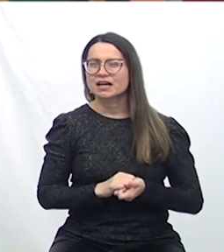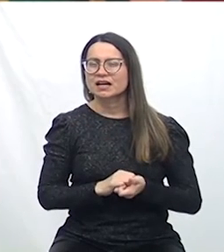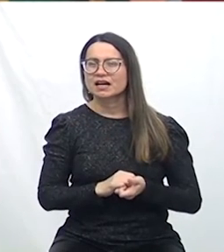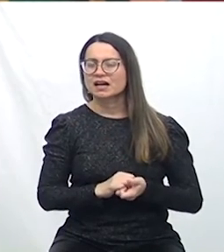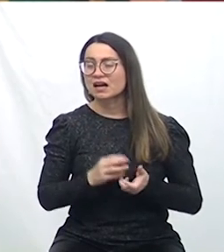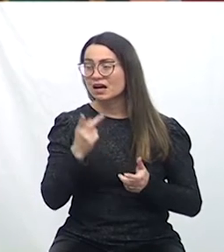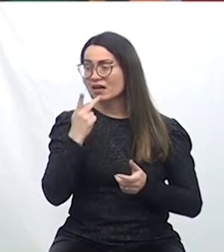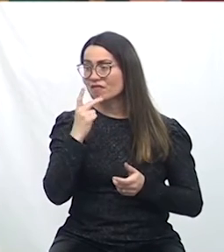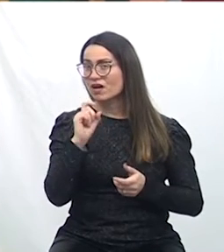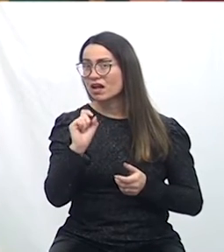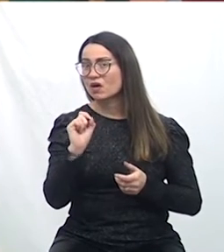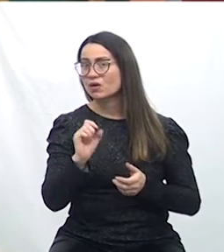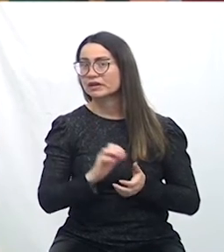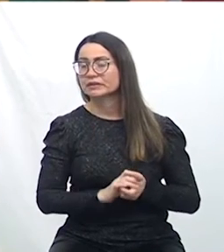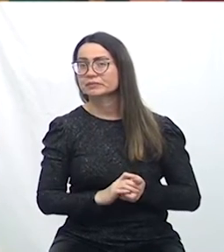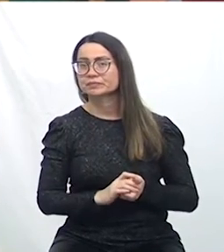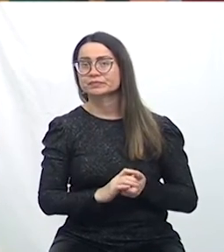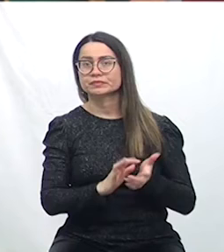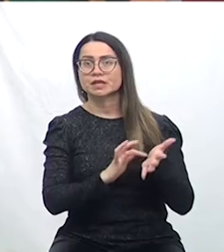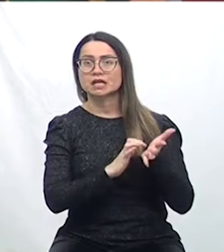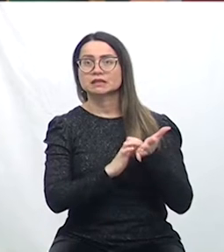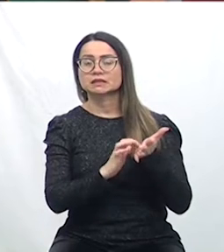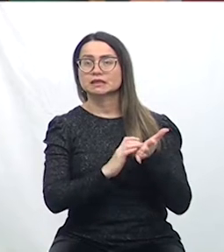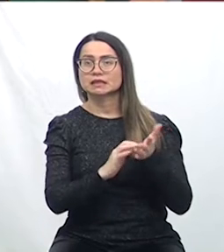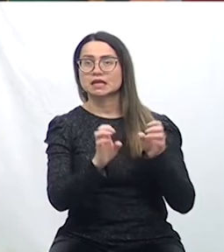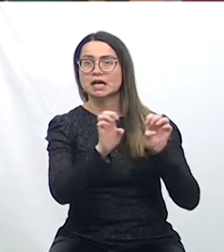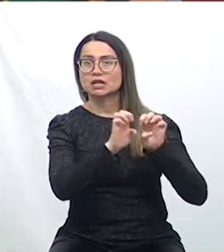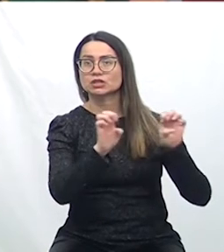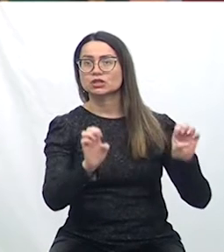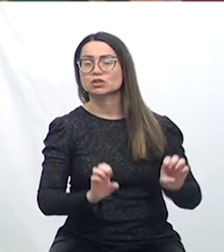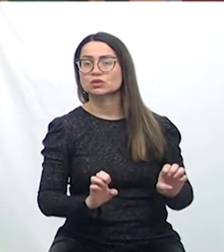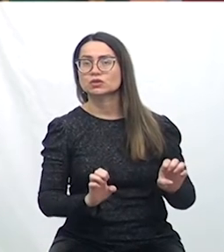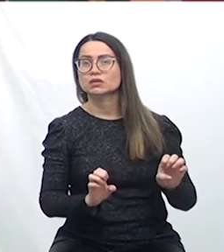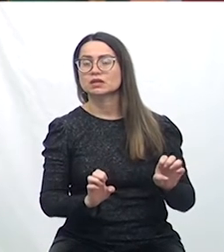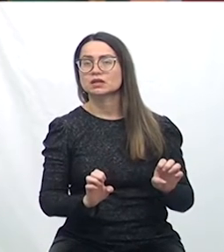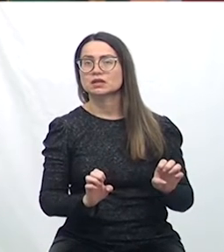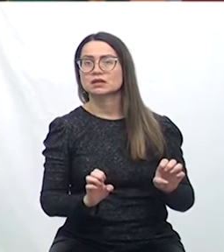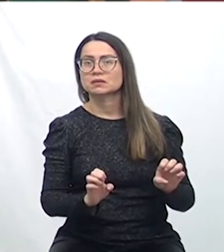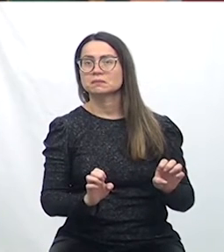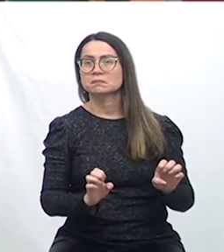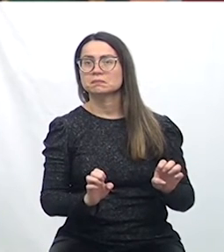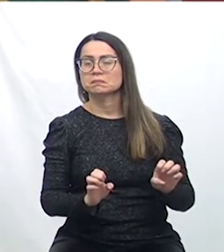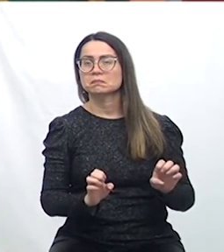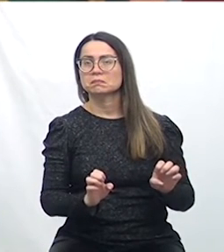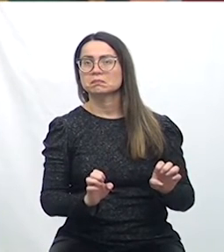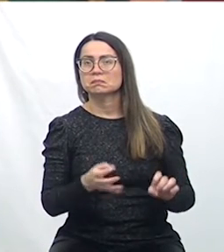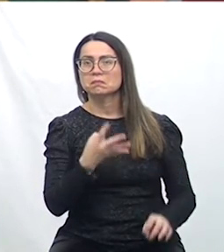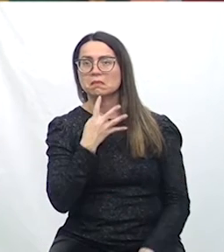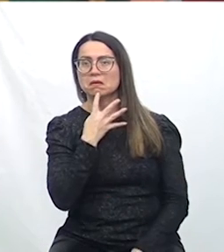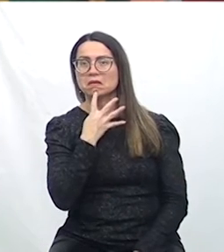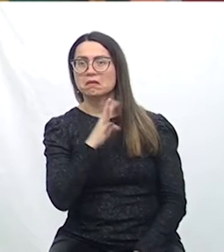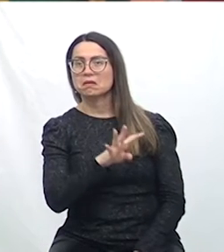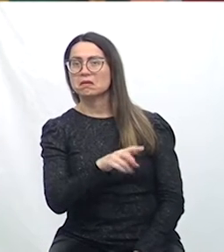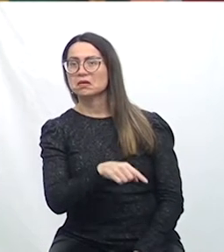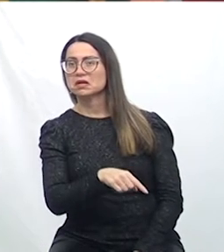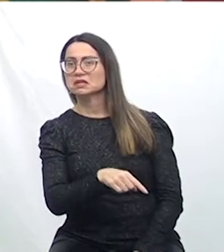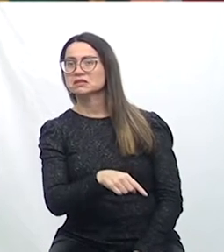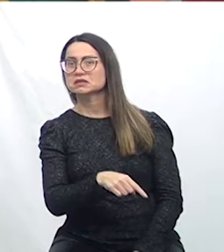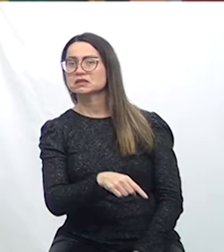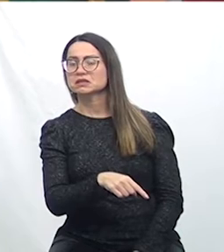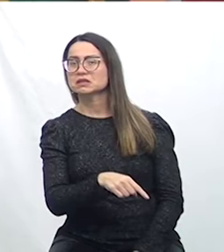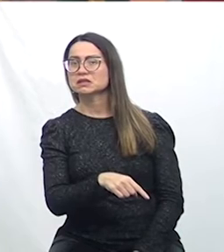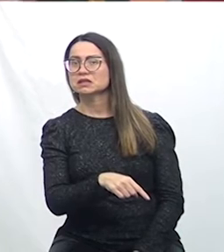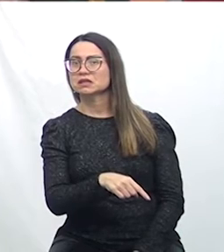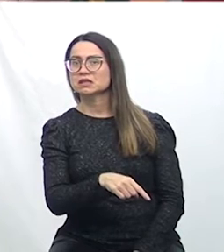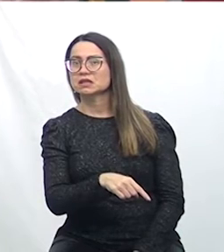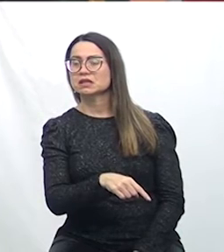o seguinte: a Secretaria de Infraestrutura não reconhece os convênios que foram feitos pelo Plano Mil